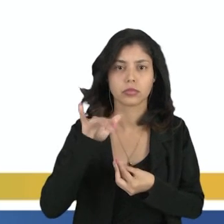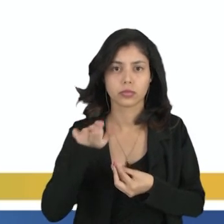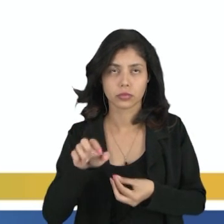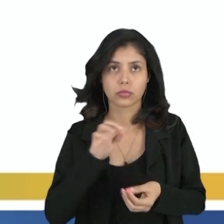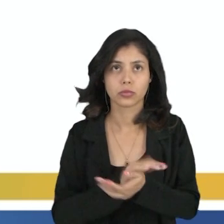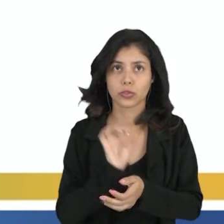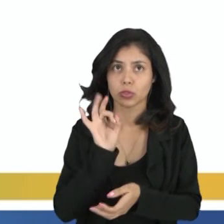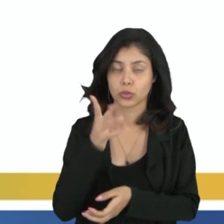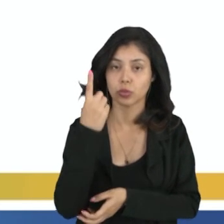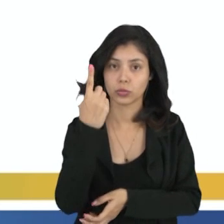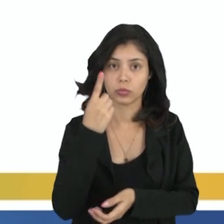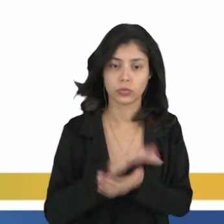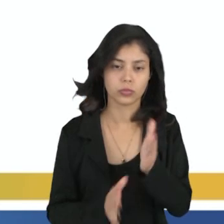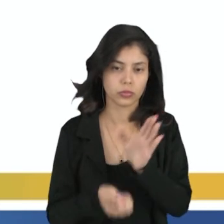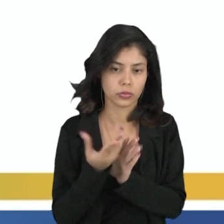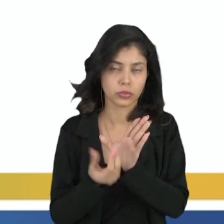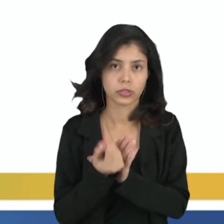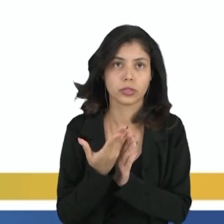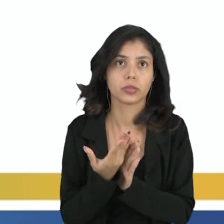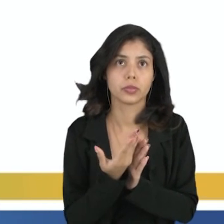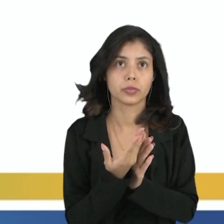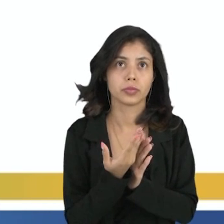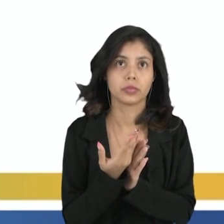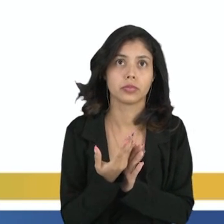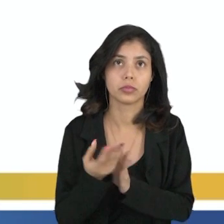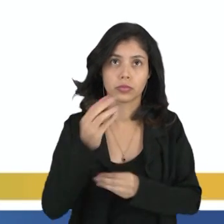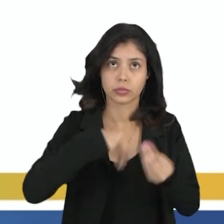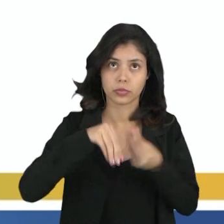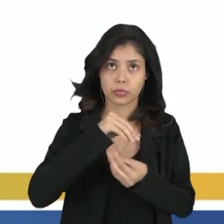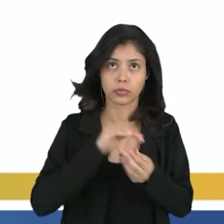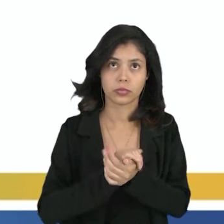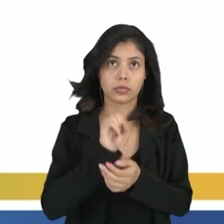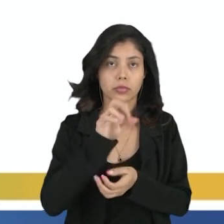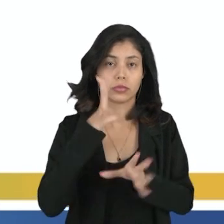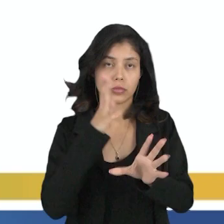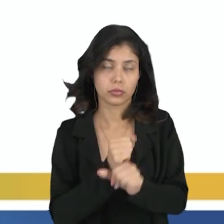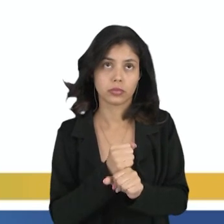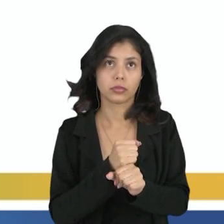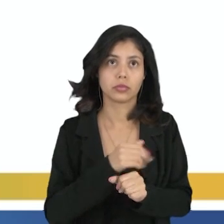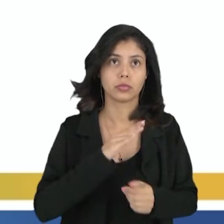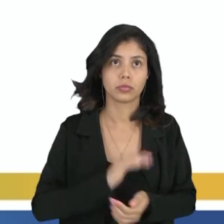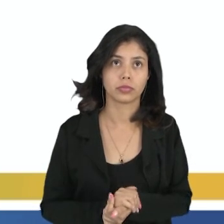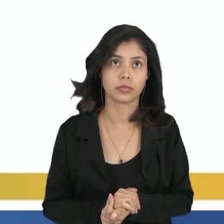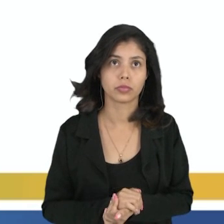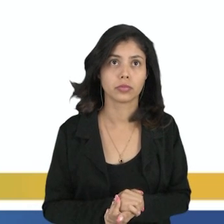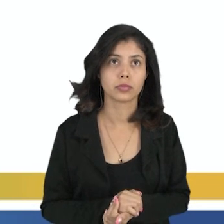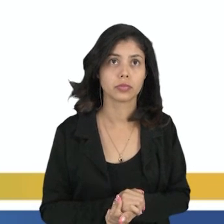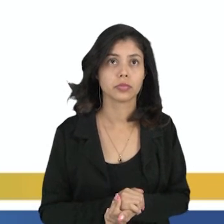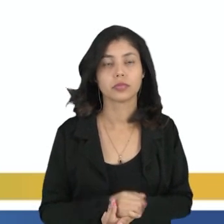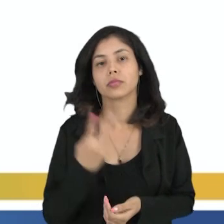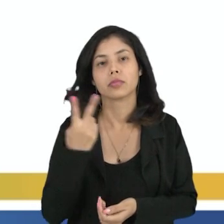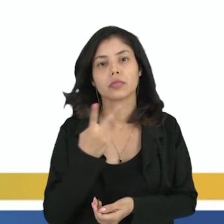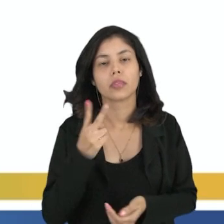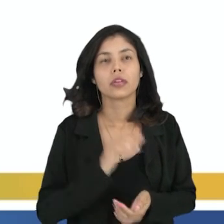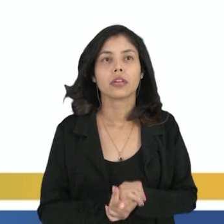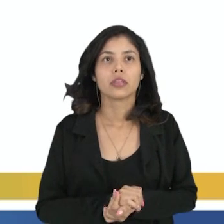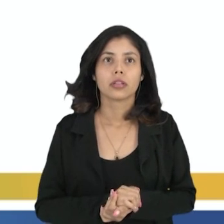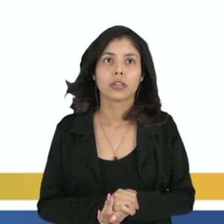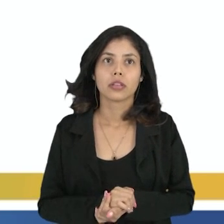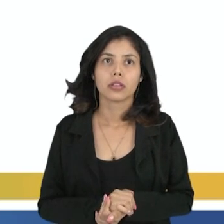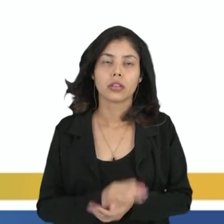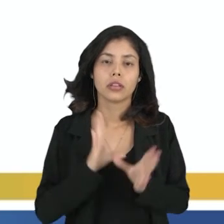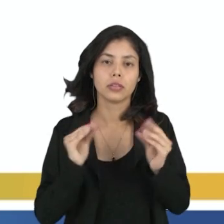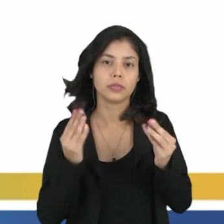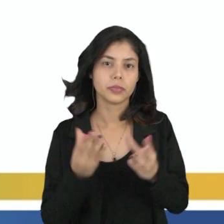formando apenas uma no produto. Então, nós temos aqui uma reação de síntese ou adição. A 2, temos